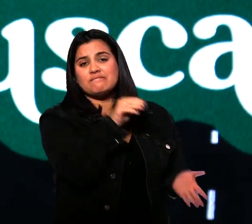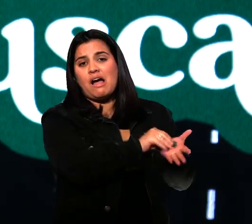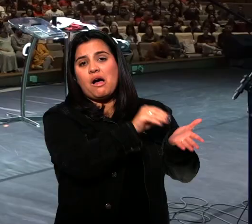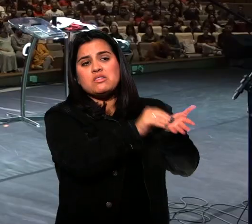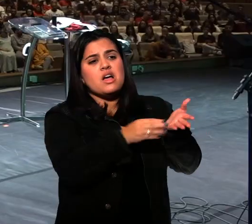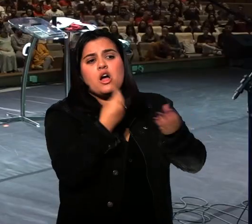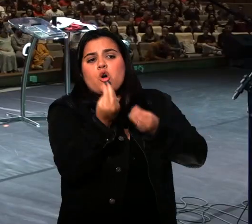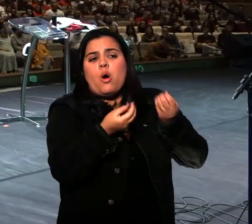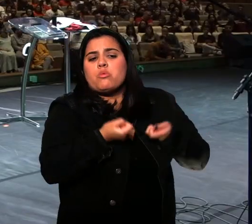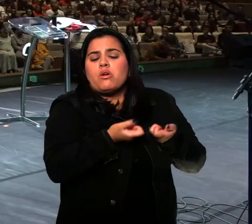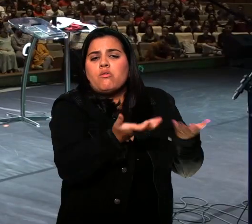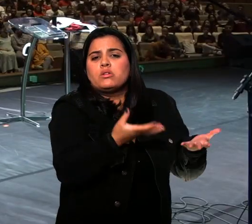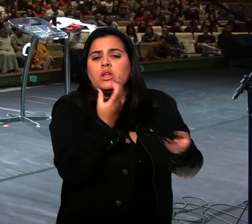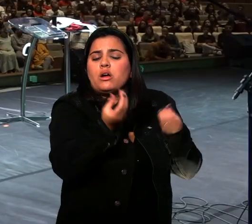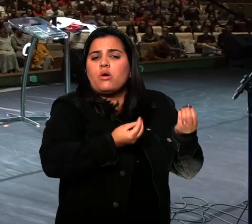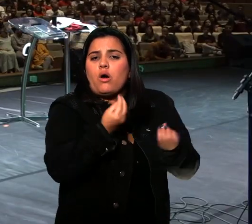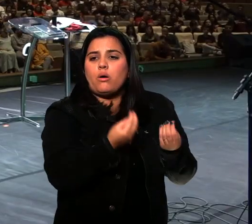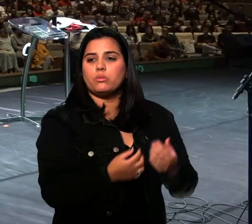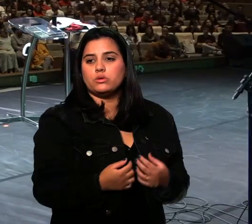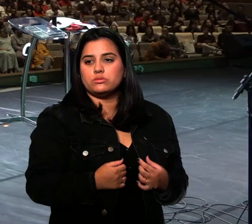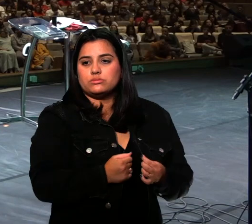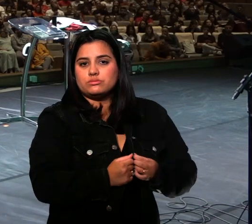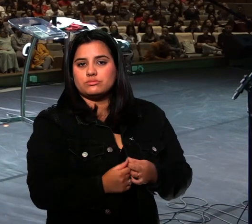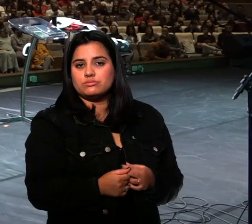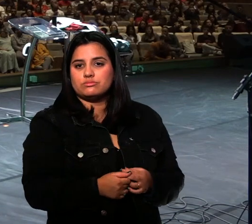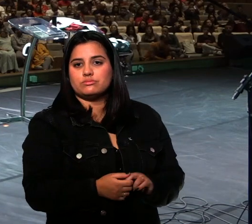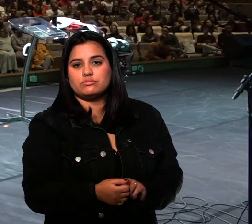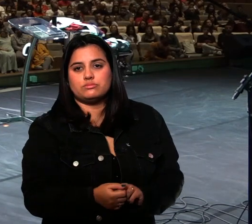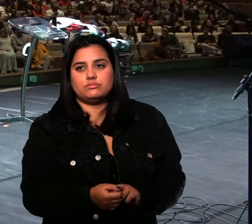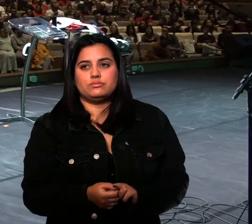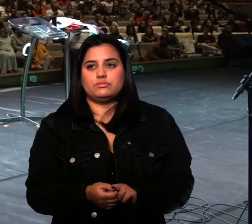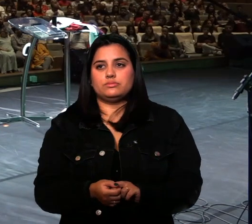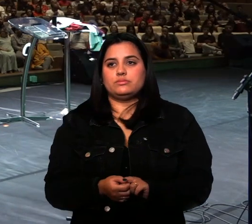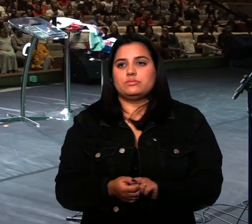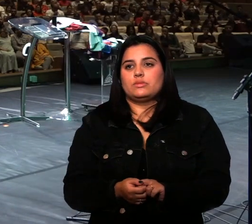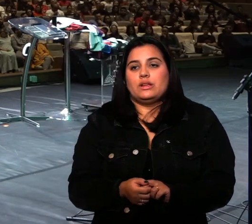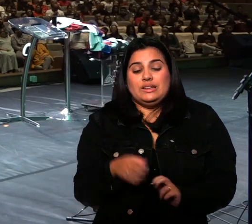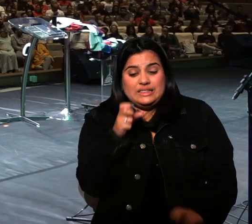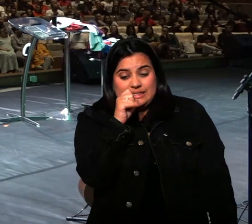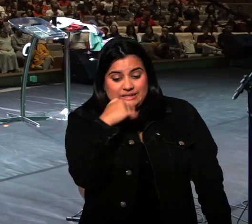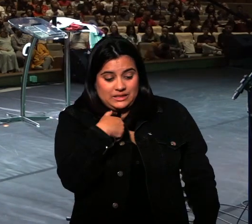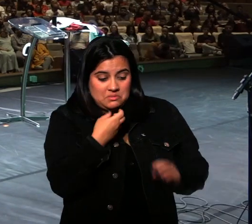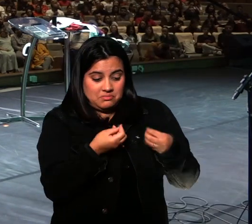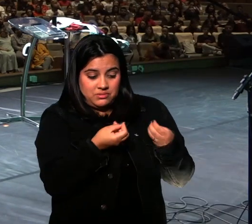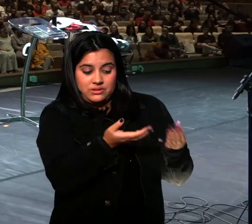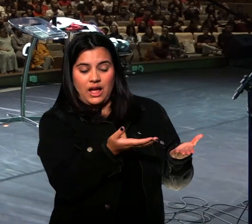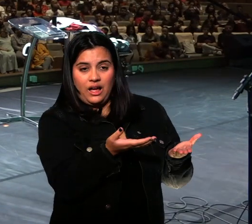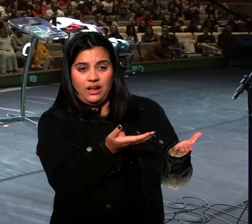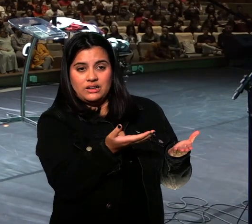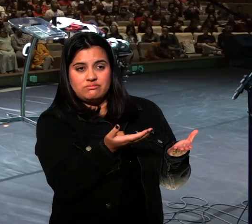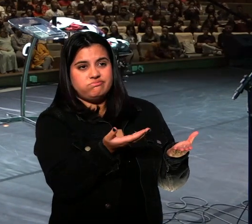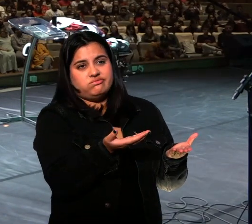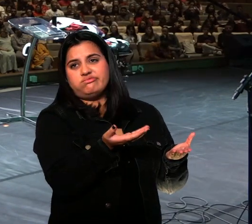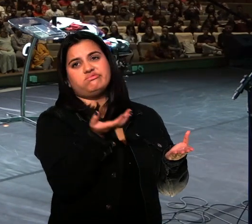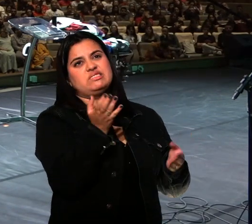compartilhar algo se eles não têm maturidade para lidar com isso ainda? Se eu fizer isso, eu vou gerar mais intriga. Se eu fizer isso, eu vou gerar